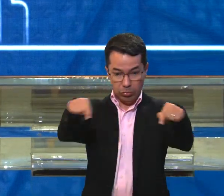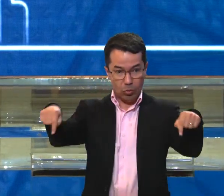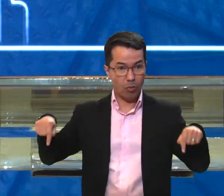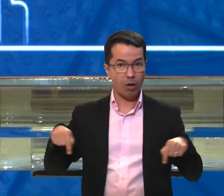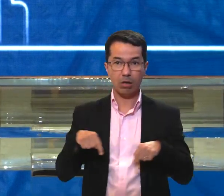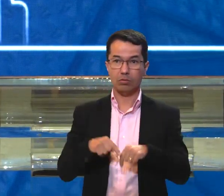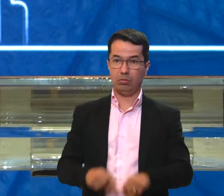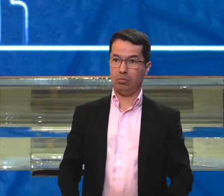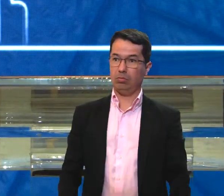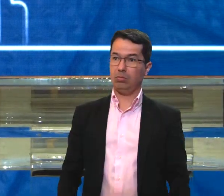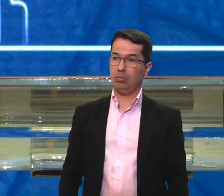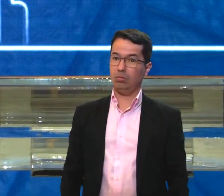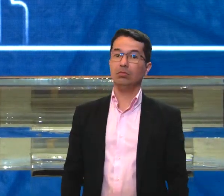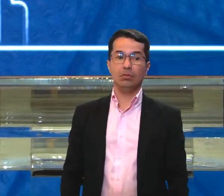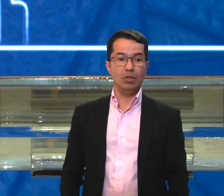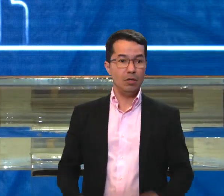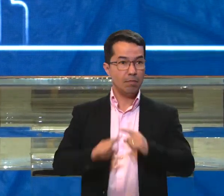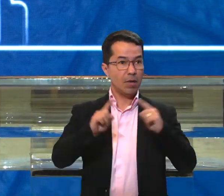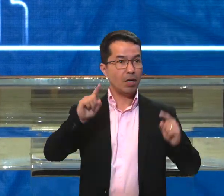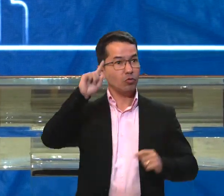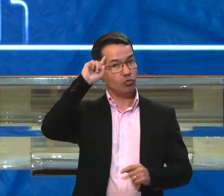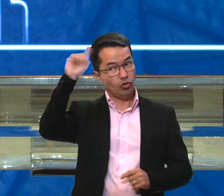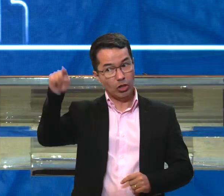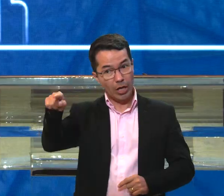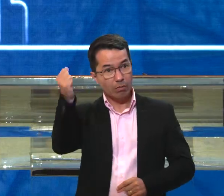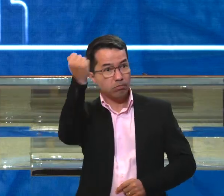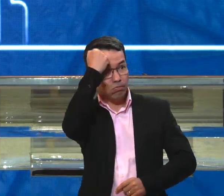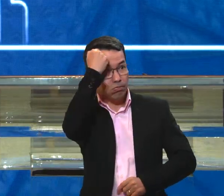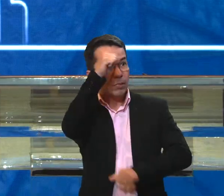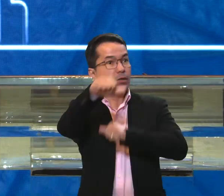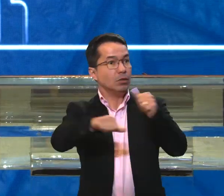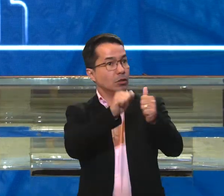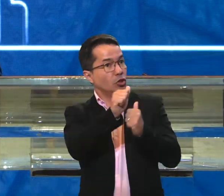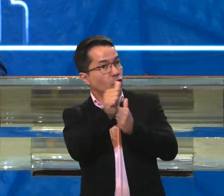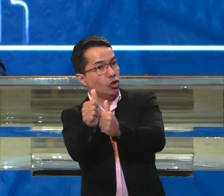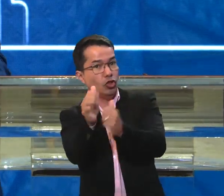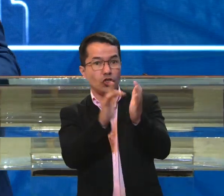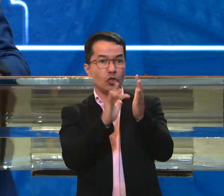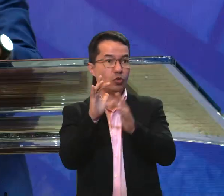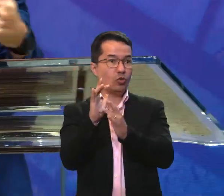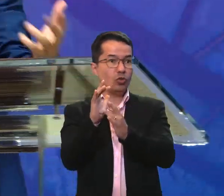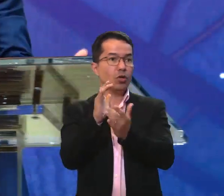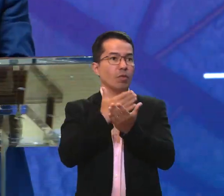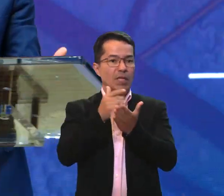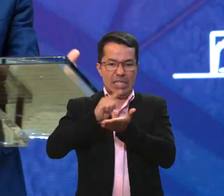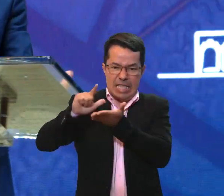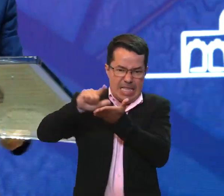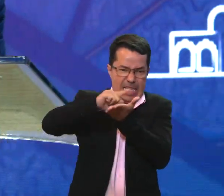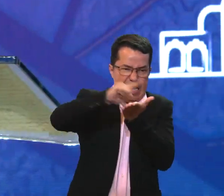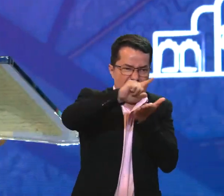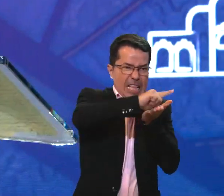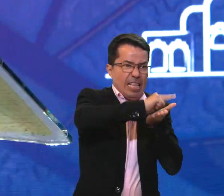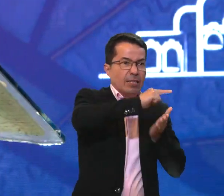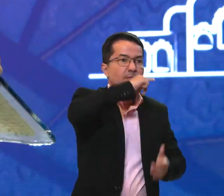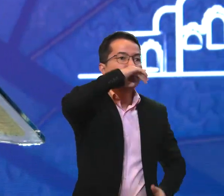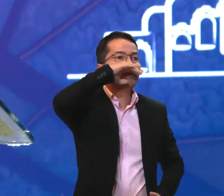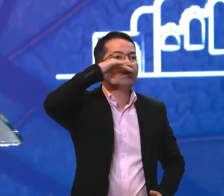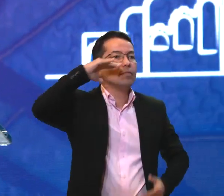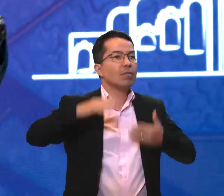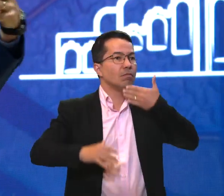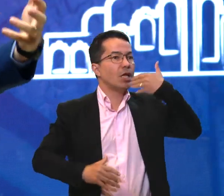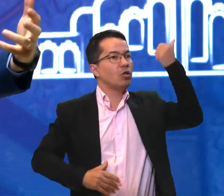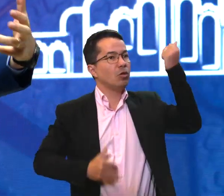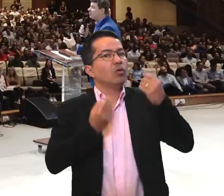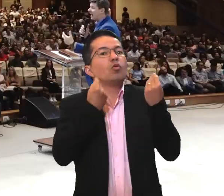Deus visitou o lugar que ele morava. A Bíblia vai nos dar vários exemplos de